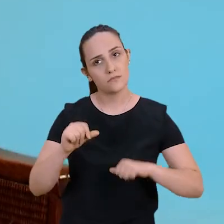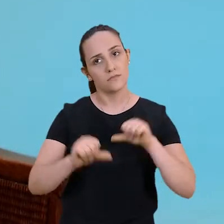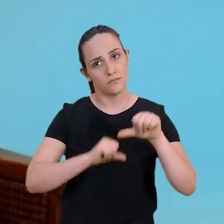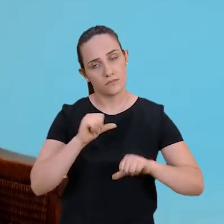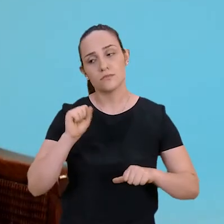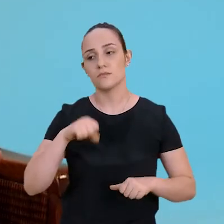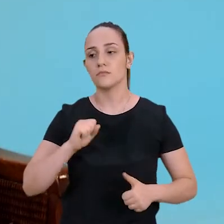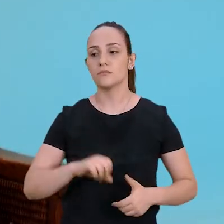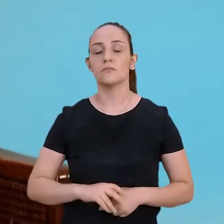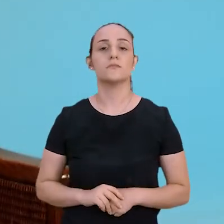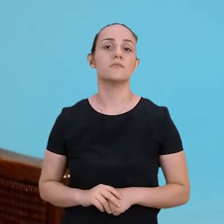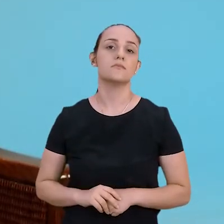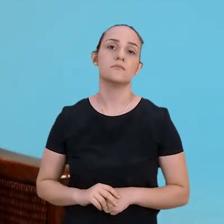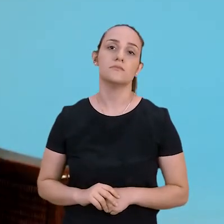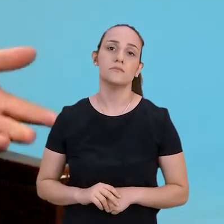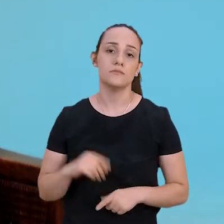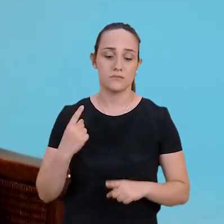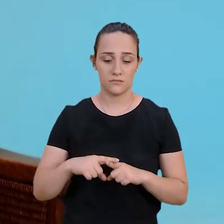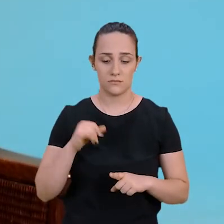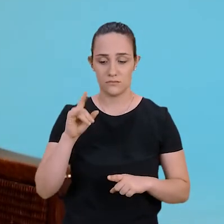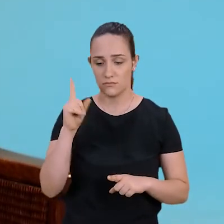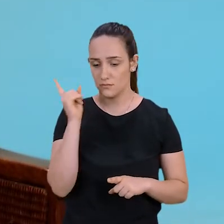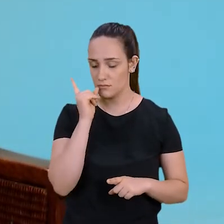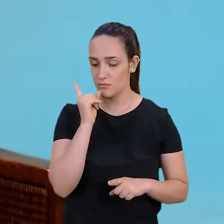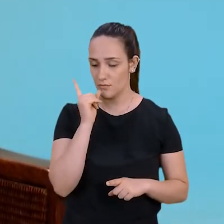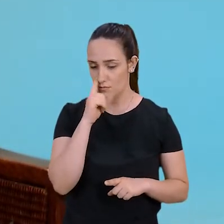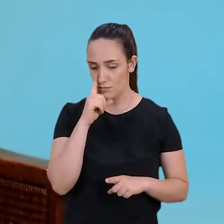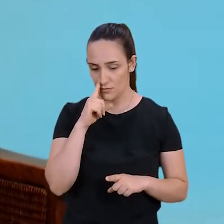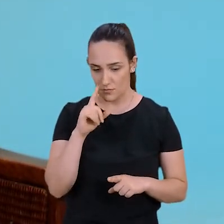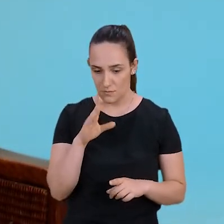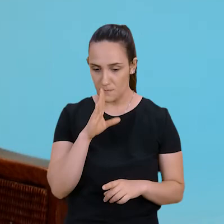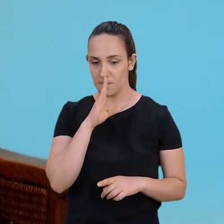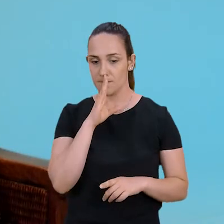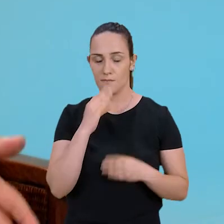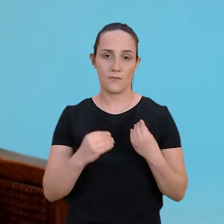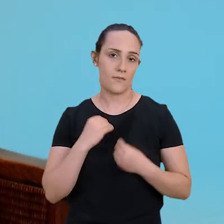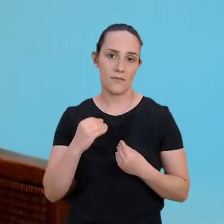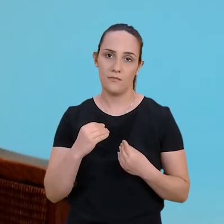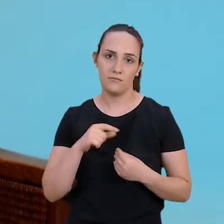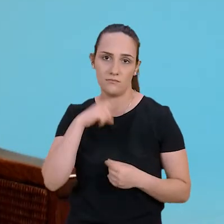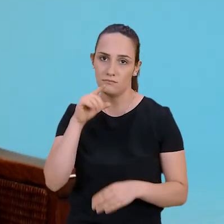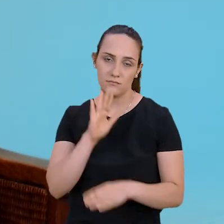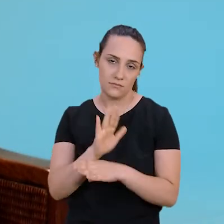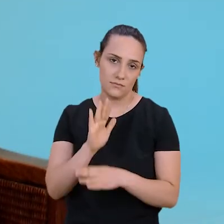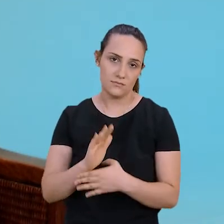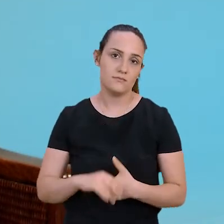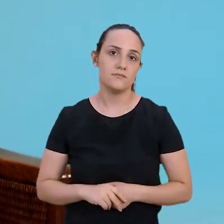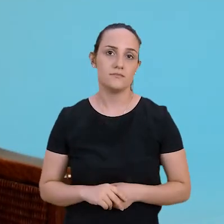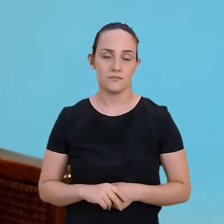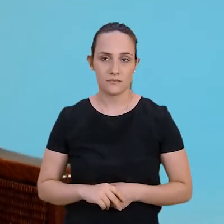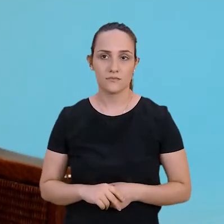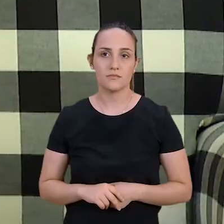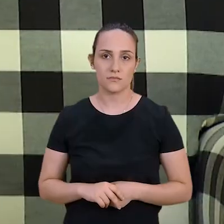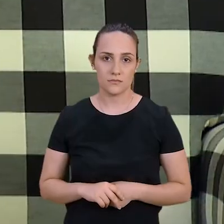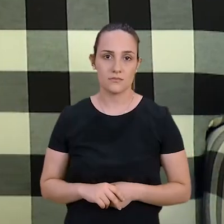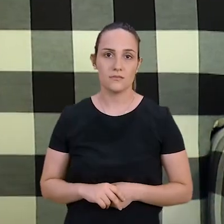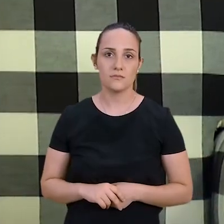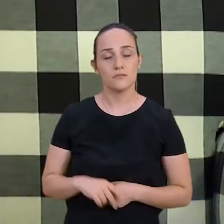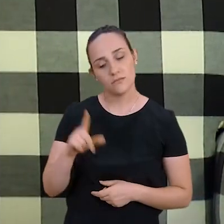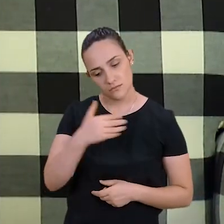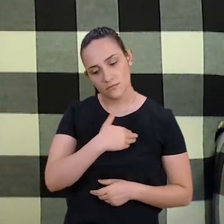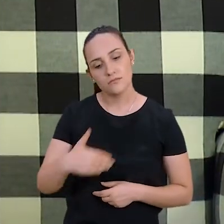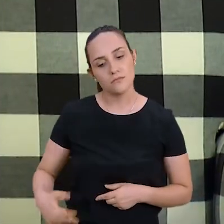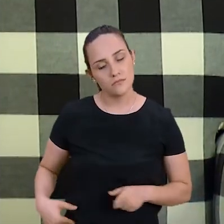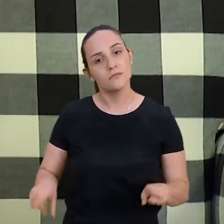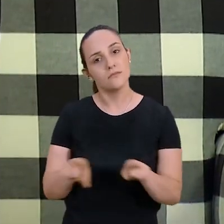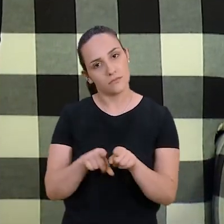também, porque se ela se trancar, como que a gente vai saber? Não tem como saber como ajudar. Sem então, dúvida, até para que o poder público também